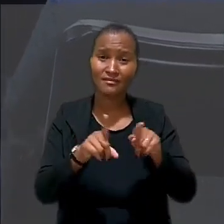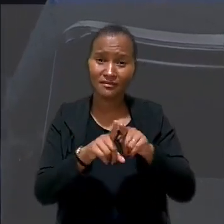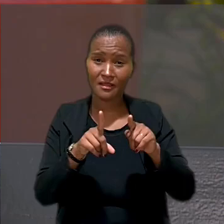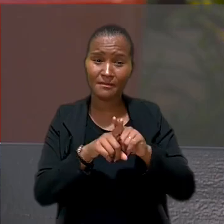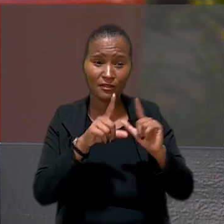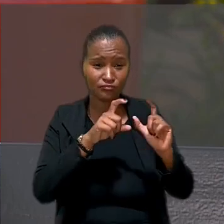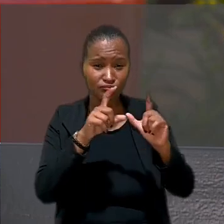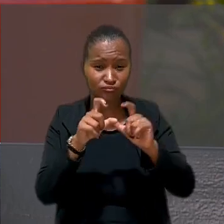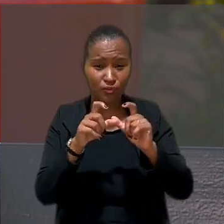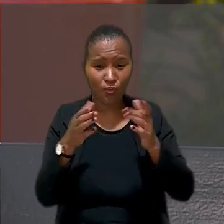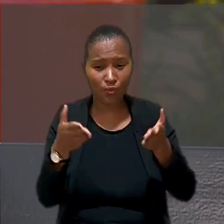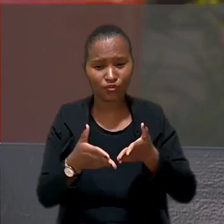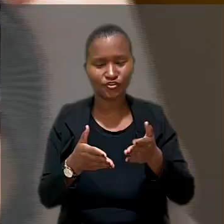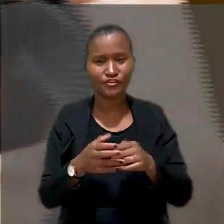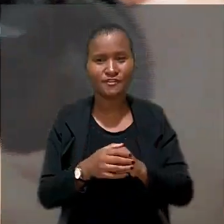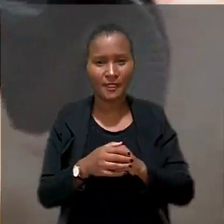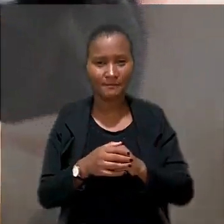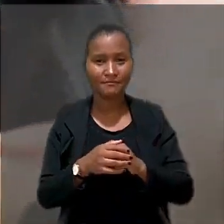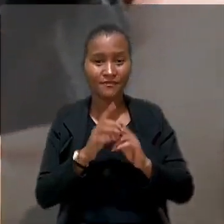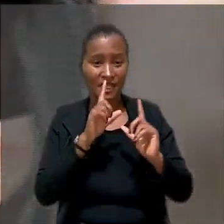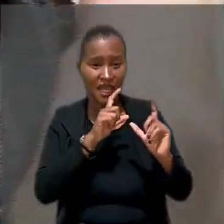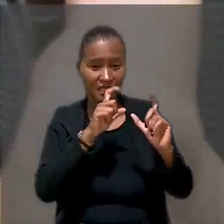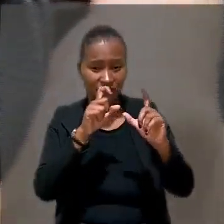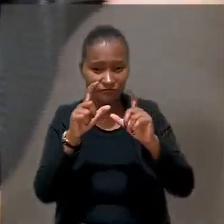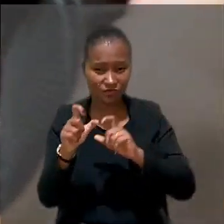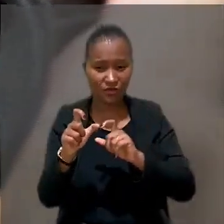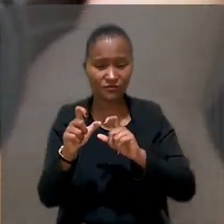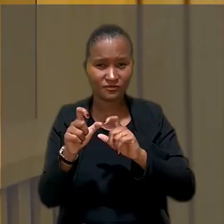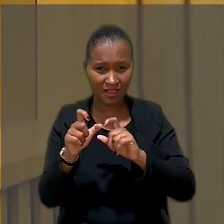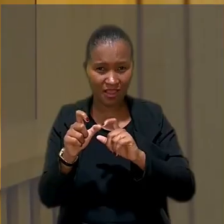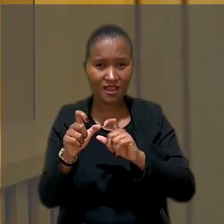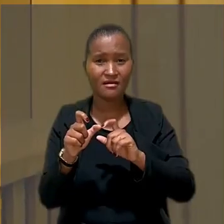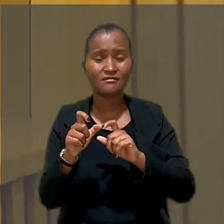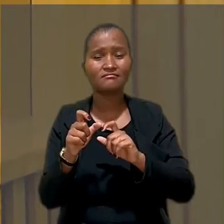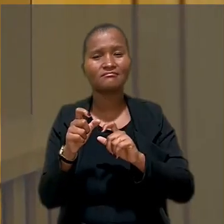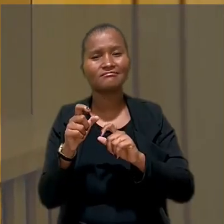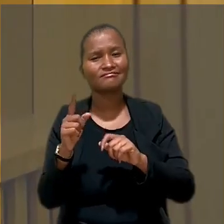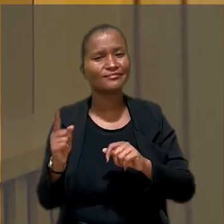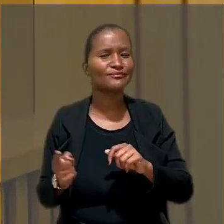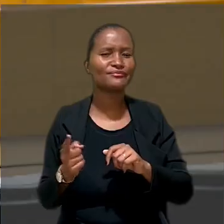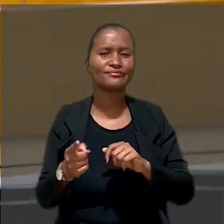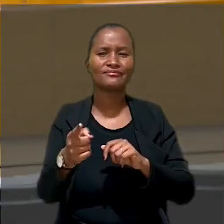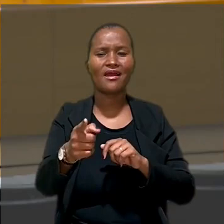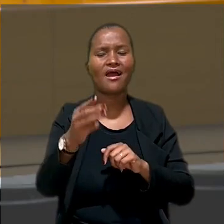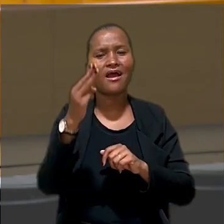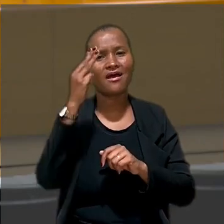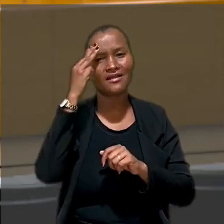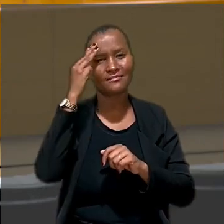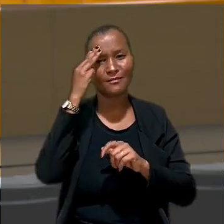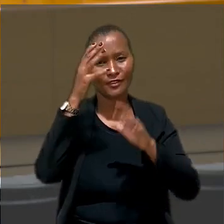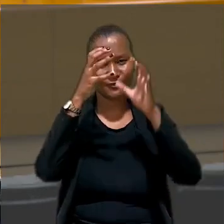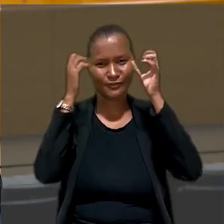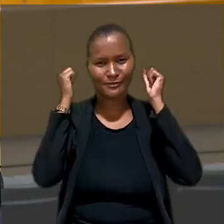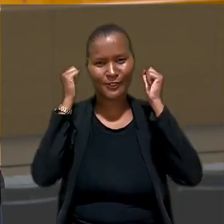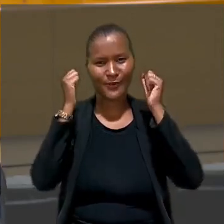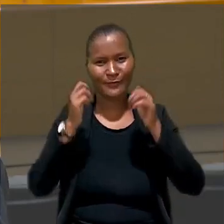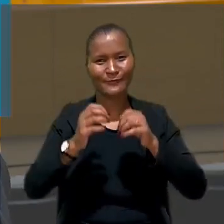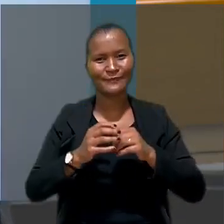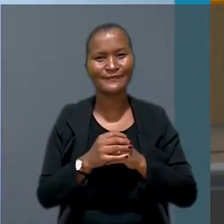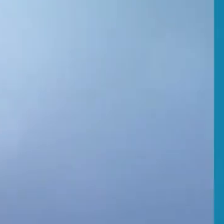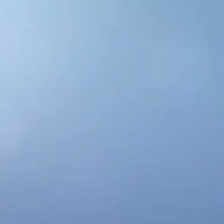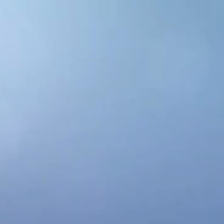ela também registra no presente. Os registros fotográficos, essas imagens, elas vão ficar para eternizar as memórias do tribunal.